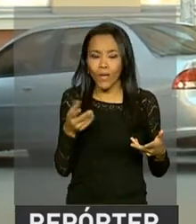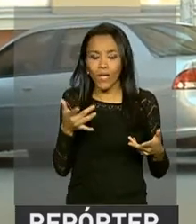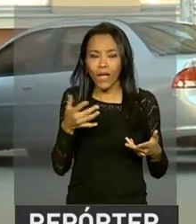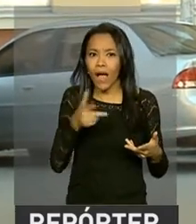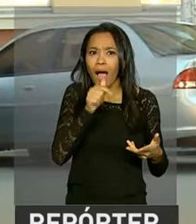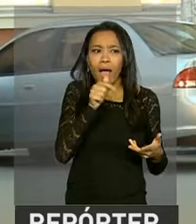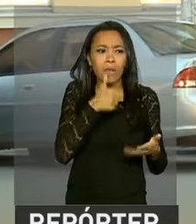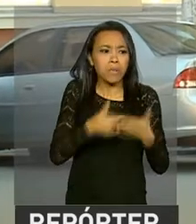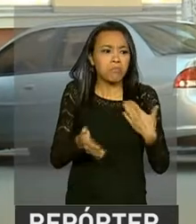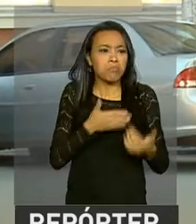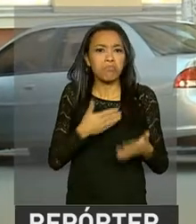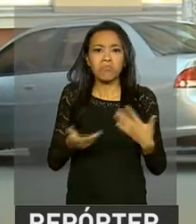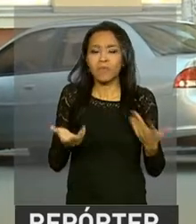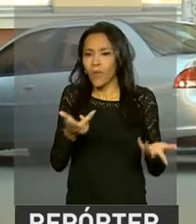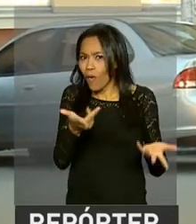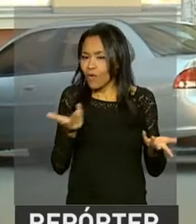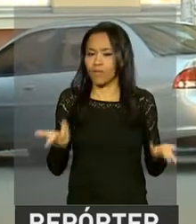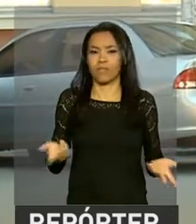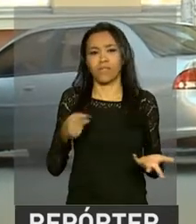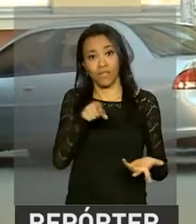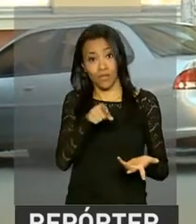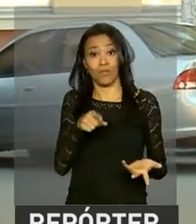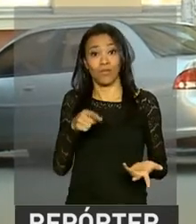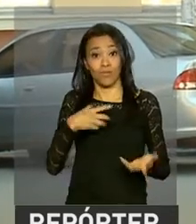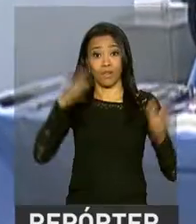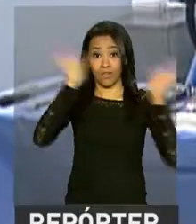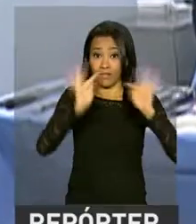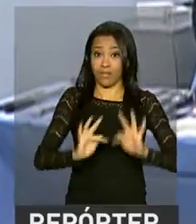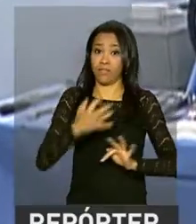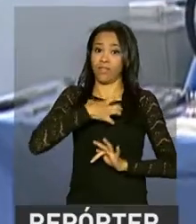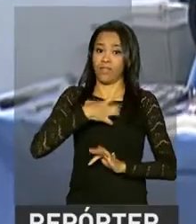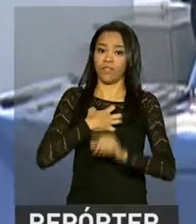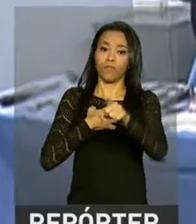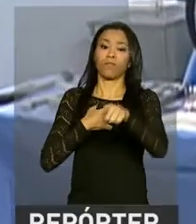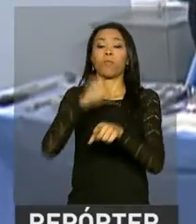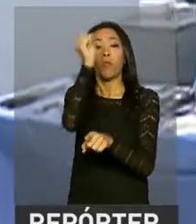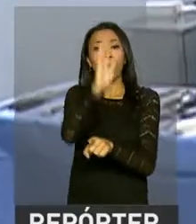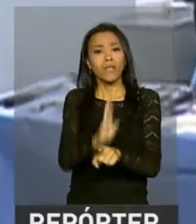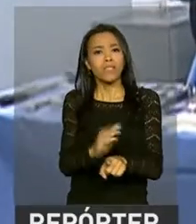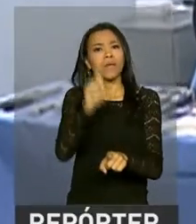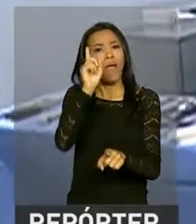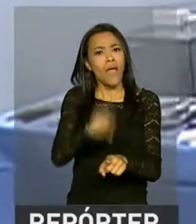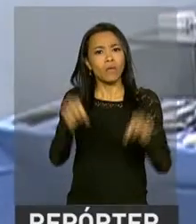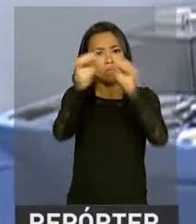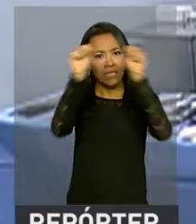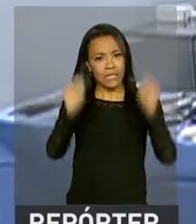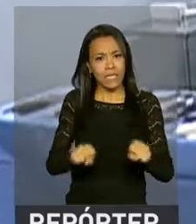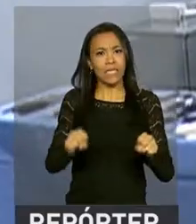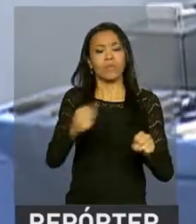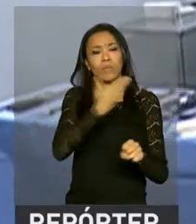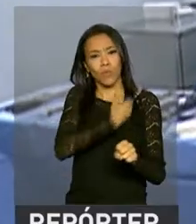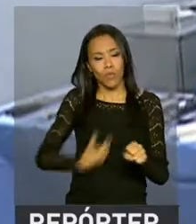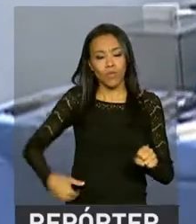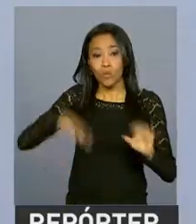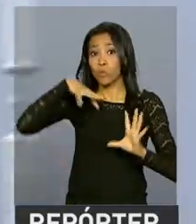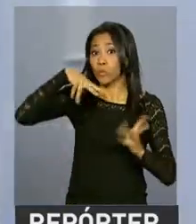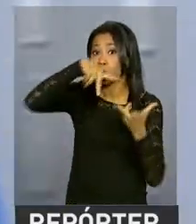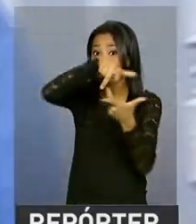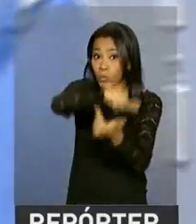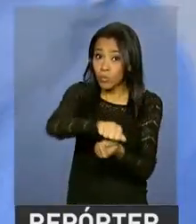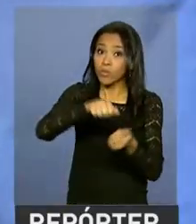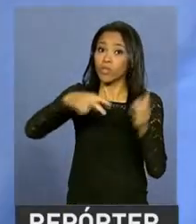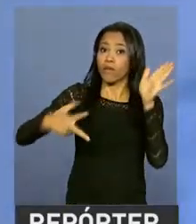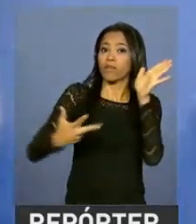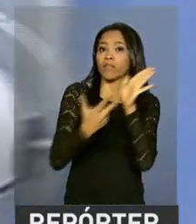água que você quiser, só isso a gente já fica feliz. O Brasil é o maior sistema público de transplantes no mundo. E no